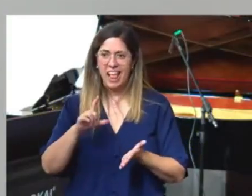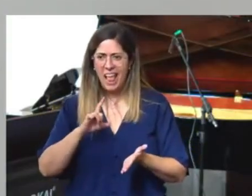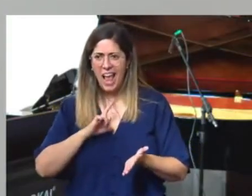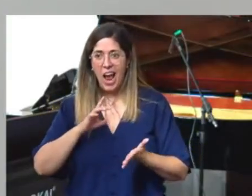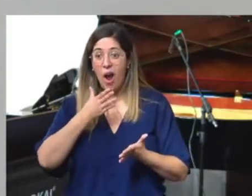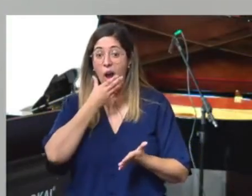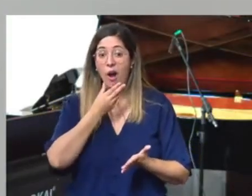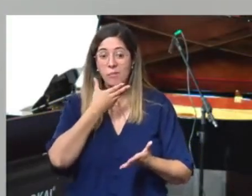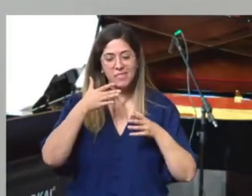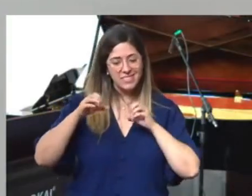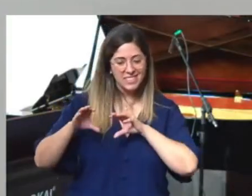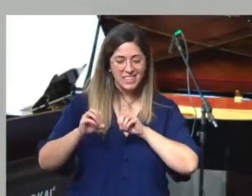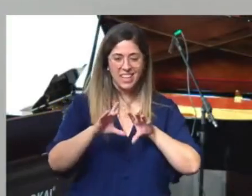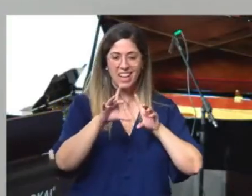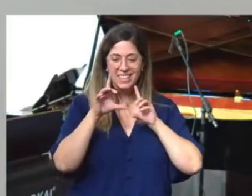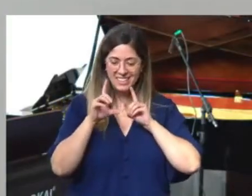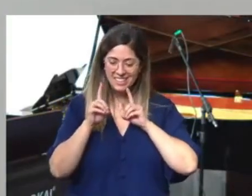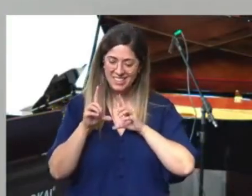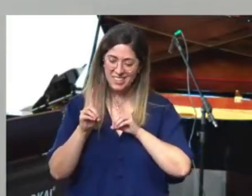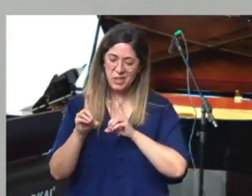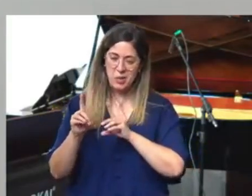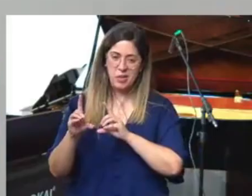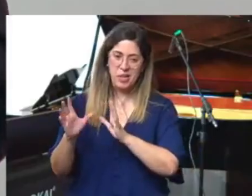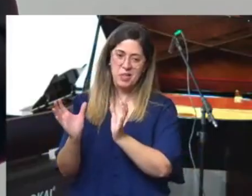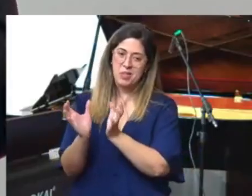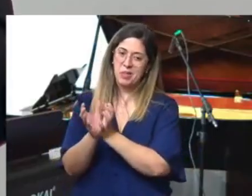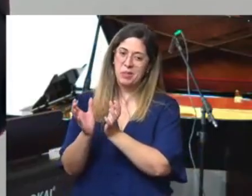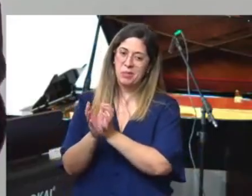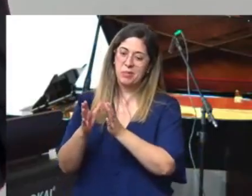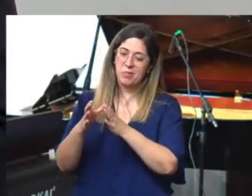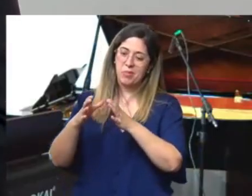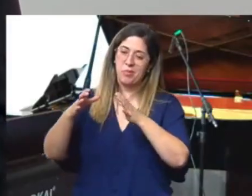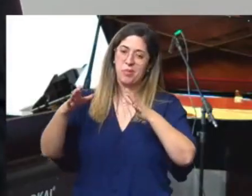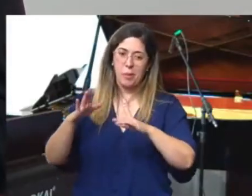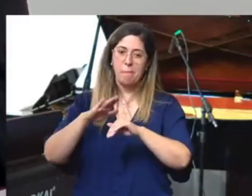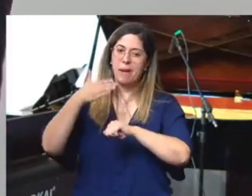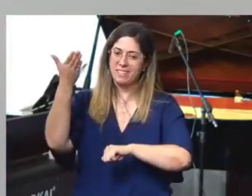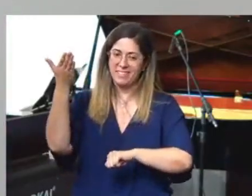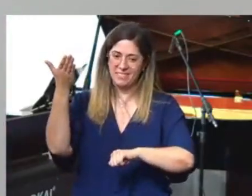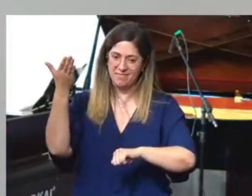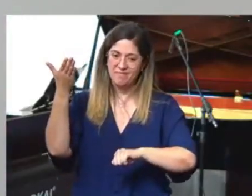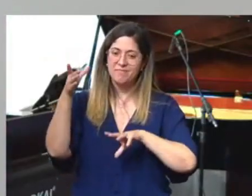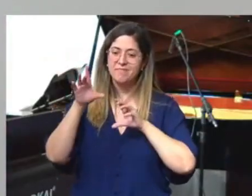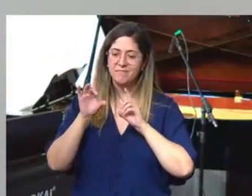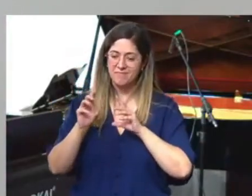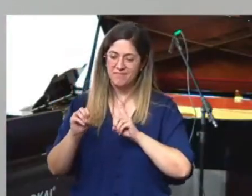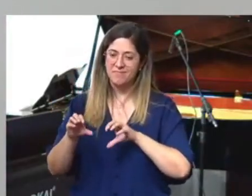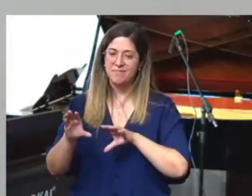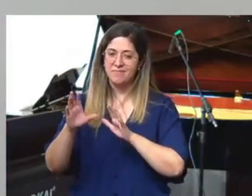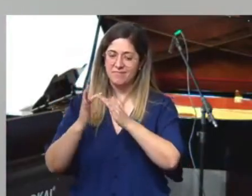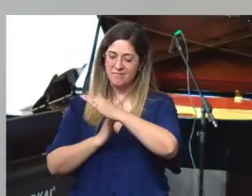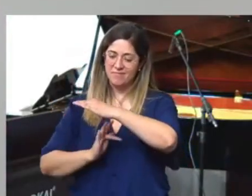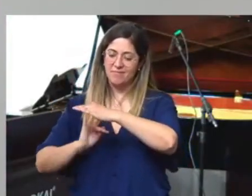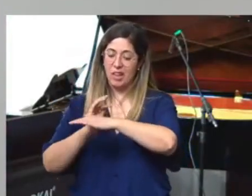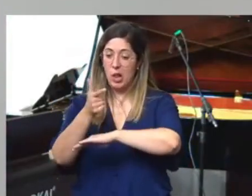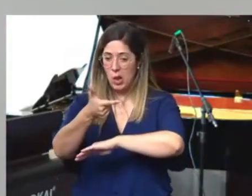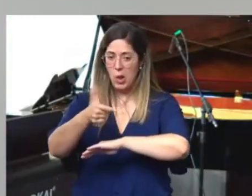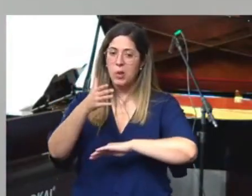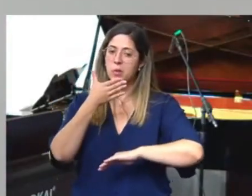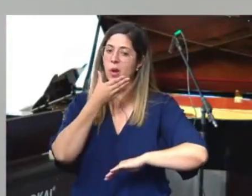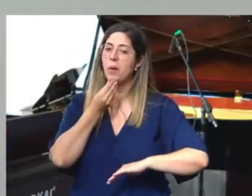homens estão discipulando, pastoreando, orientando, exortando a vida de